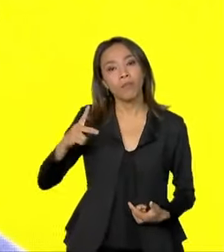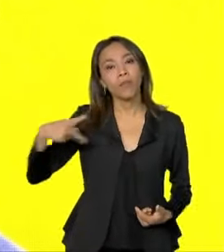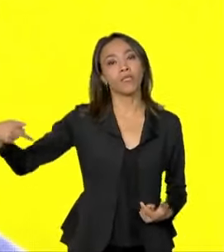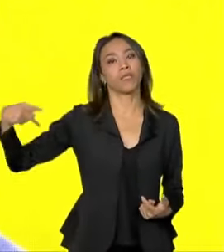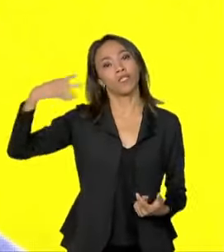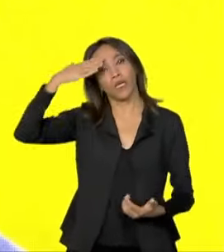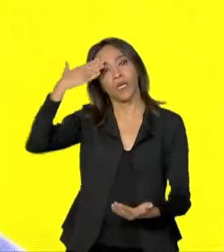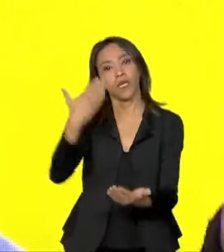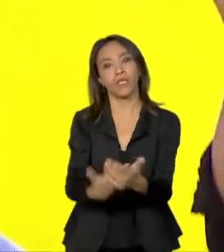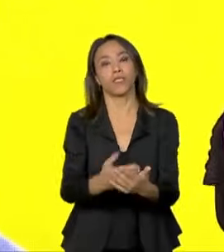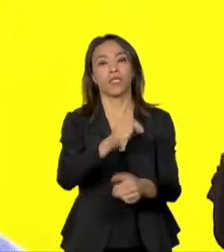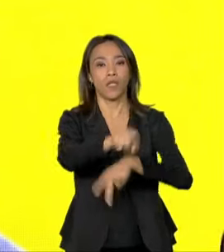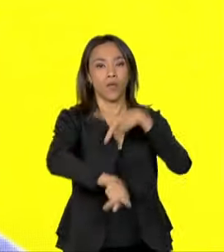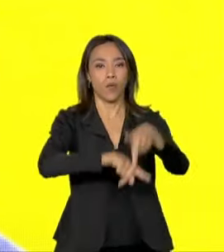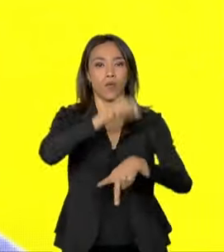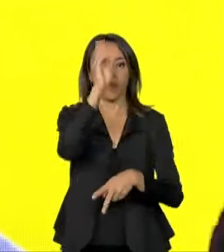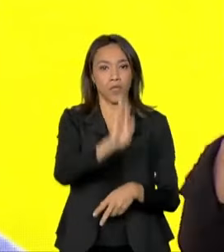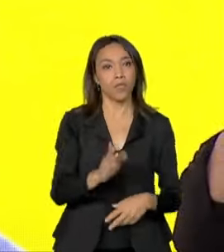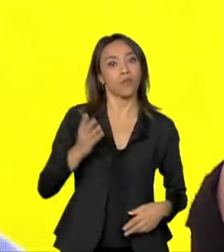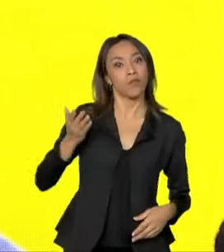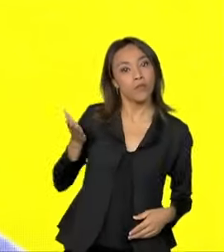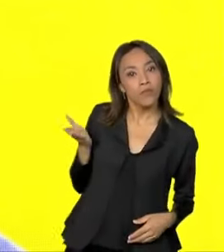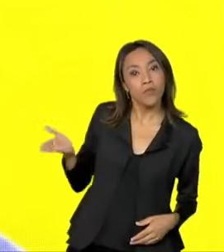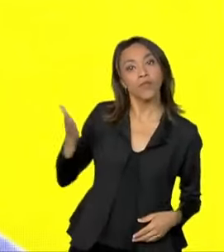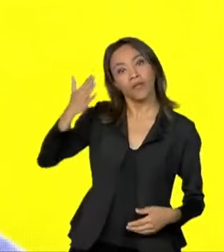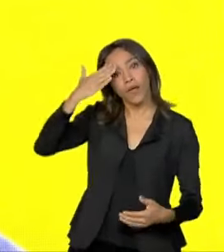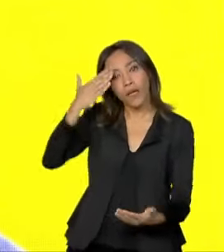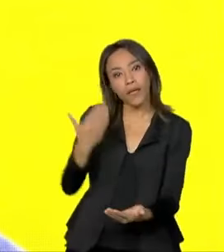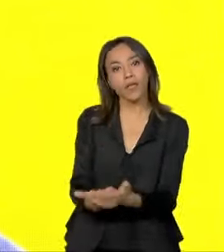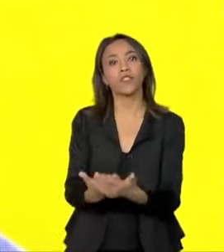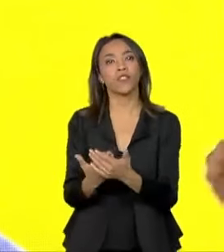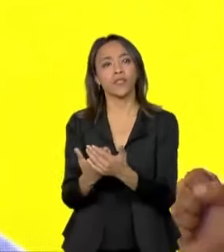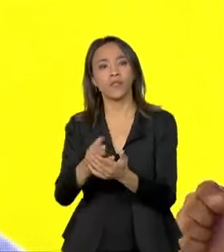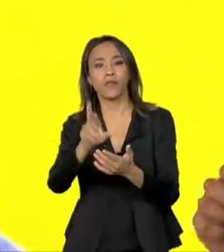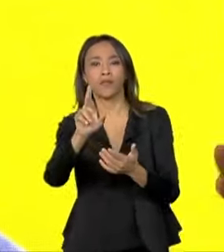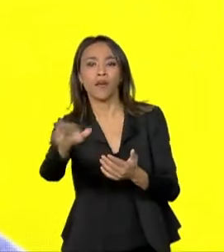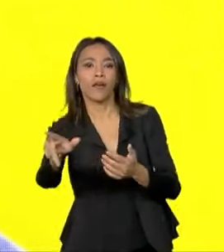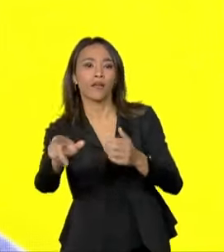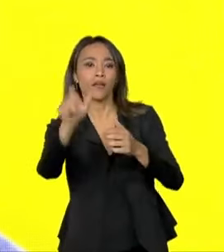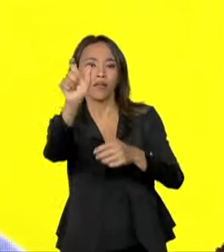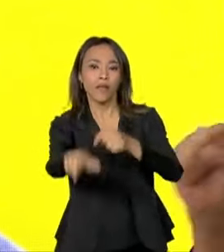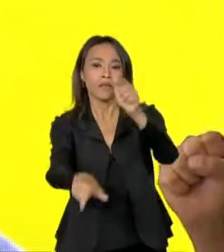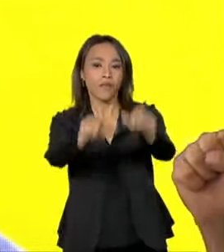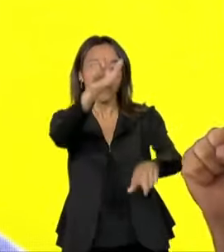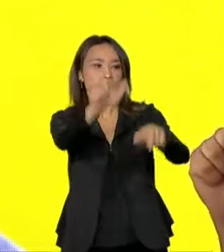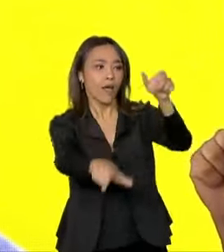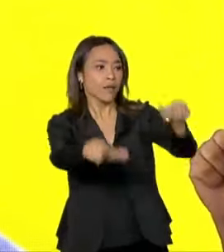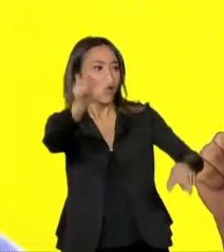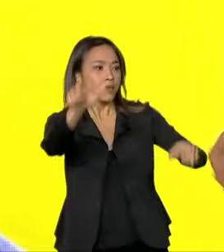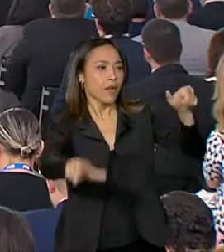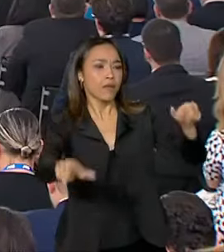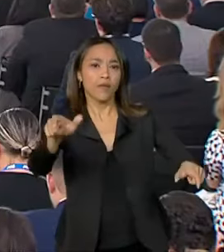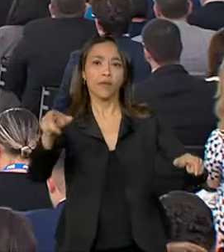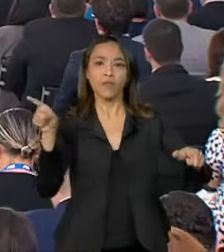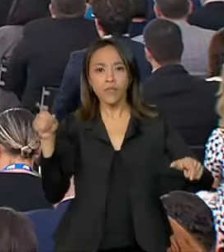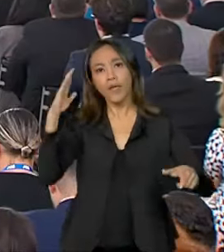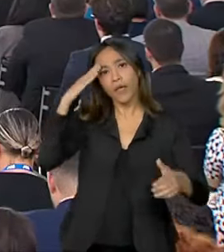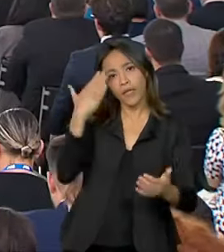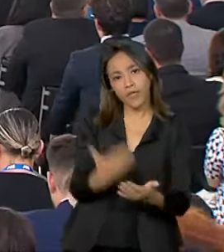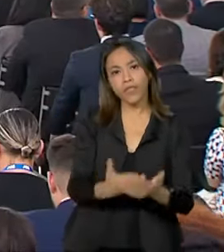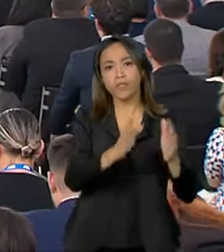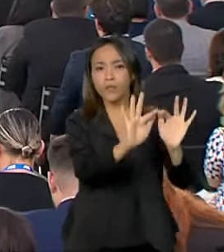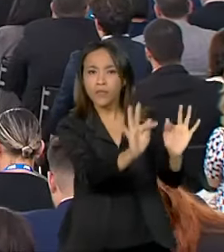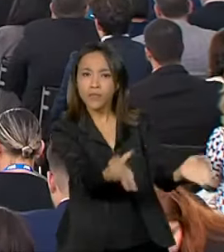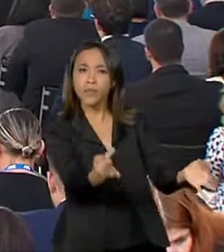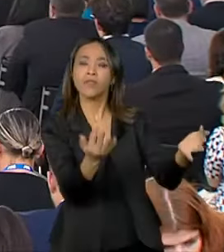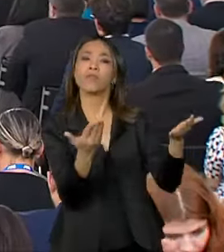povo brasileiro. Acredita nas Cleides, nas Fran, acredita nos pequenos e, como